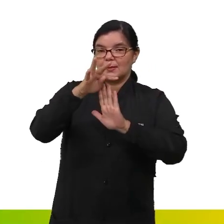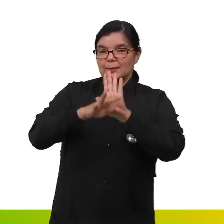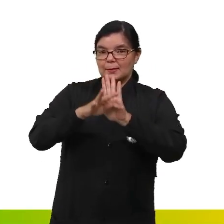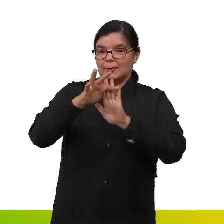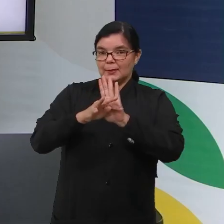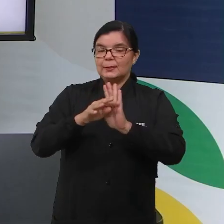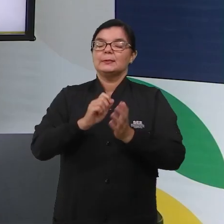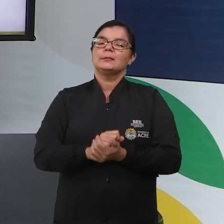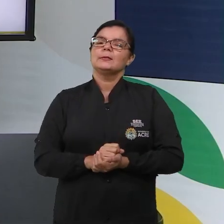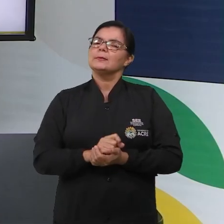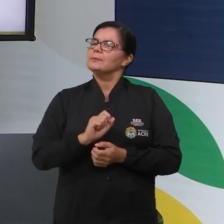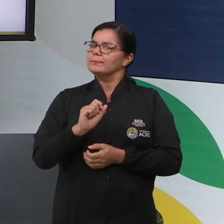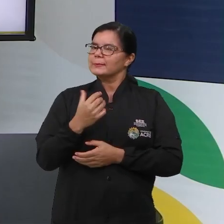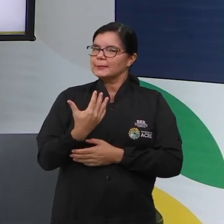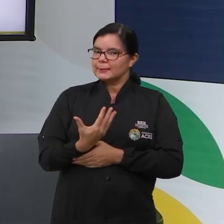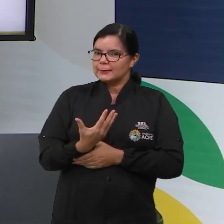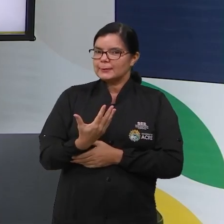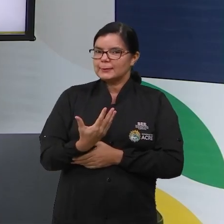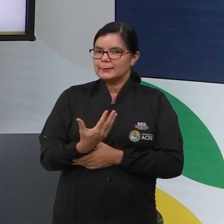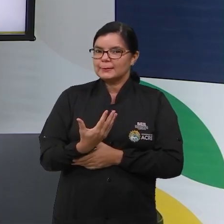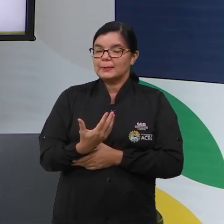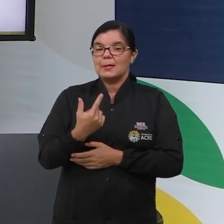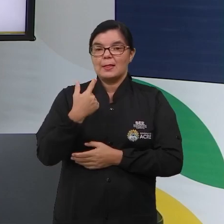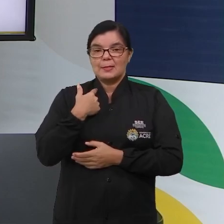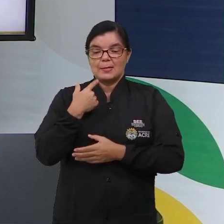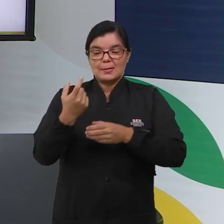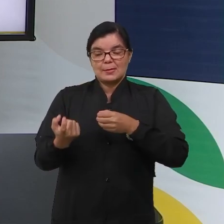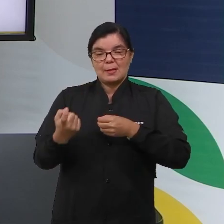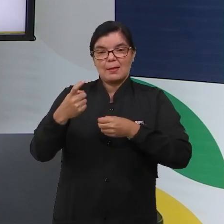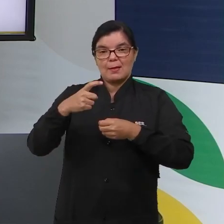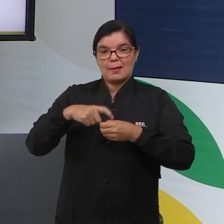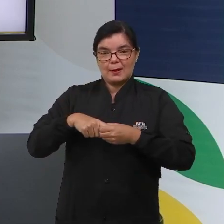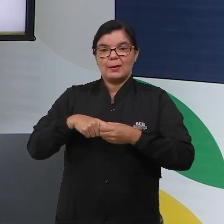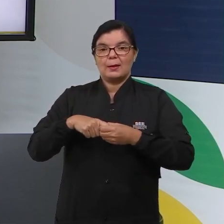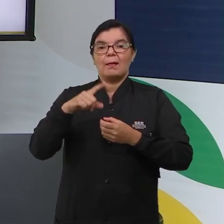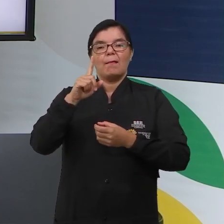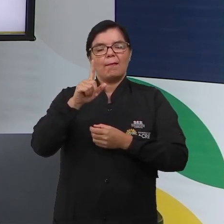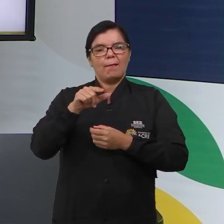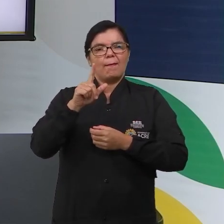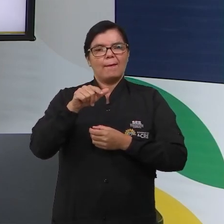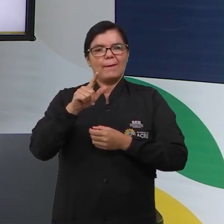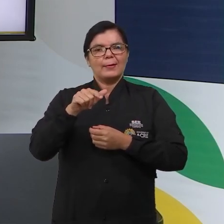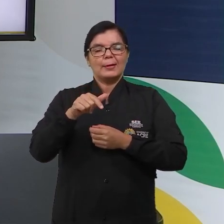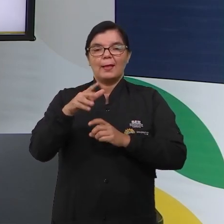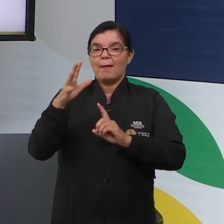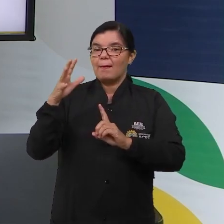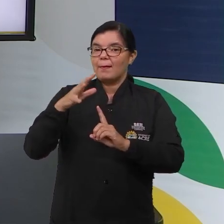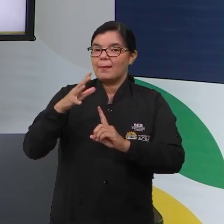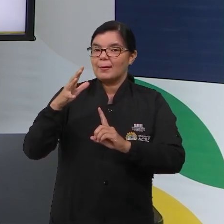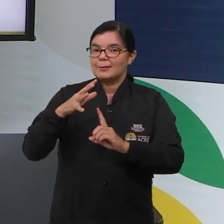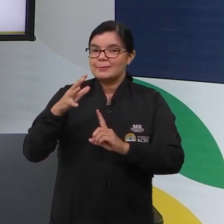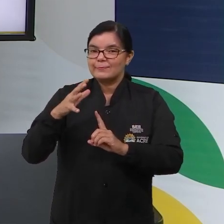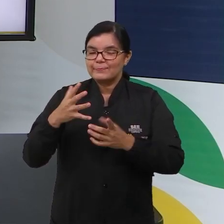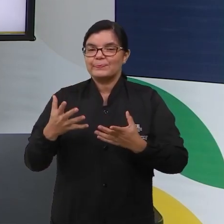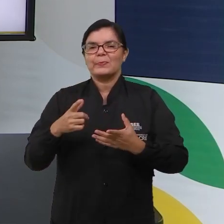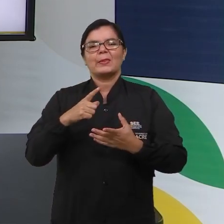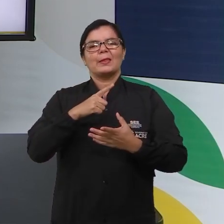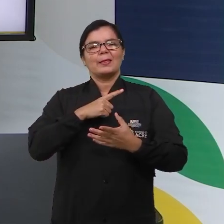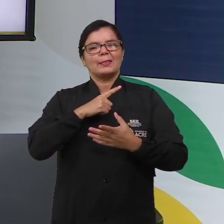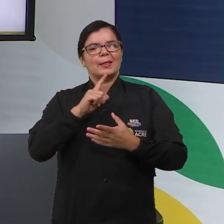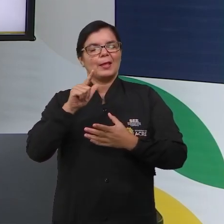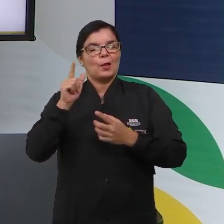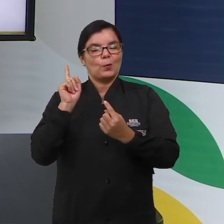texto. E aí, o que acontece, pessoal, nessa reiteração? Ela é motivada, tem-se